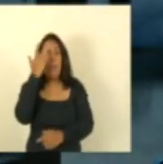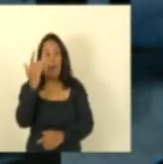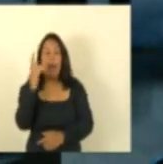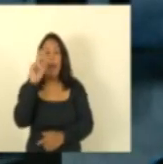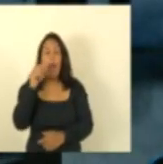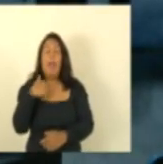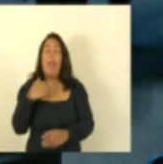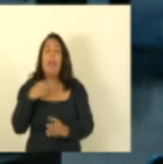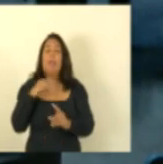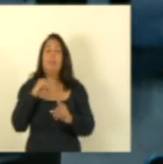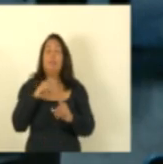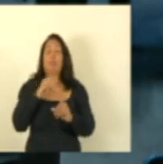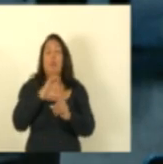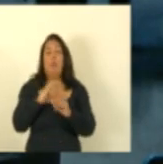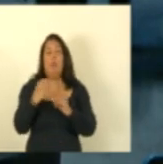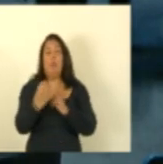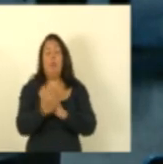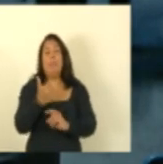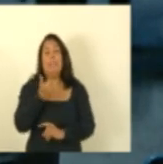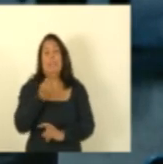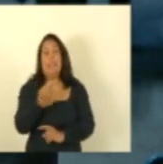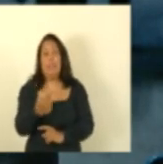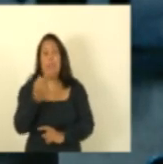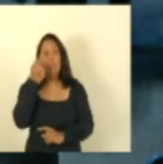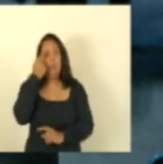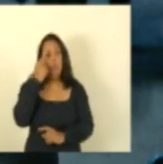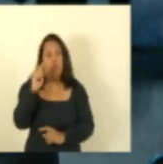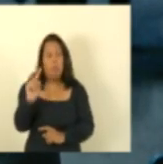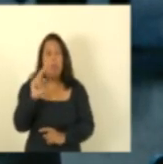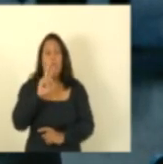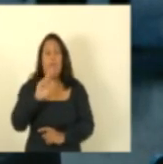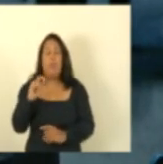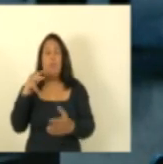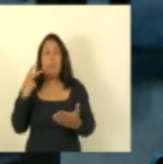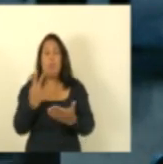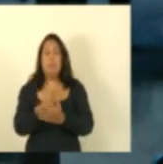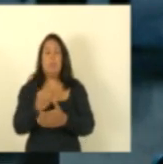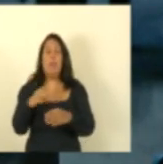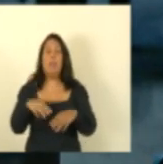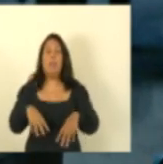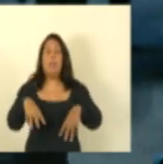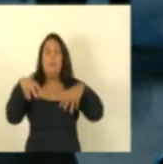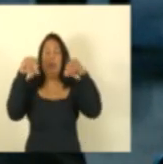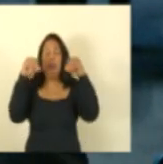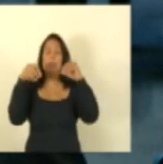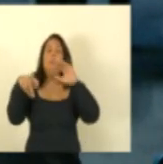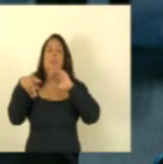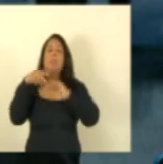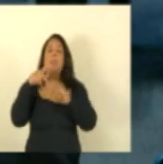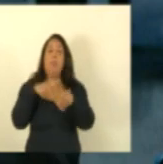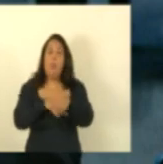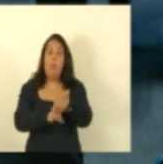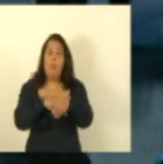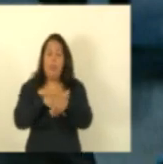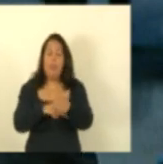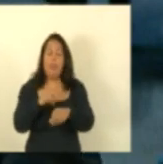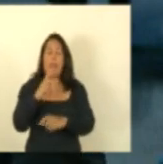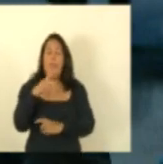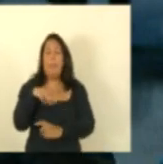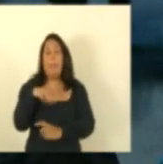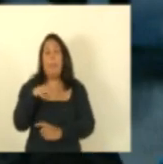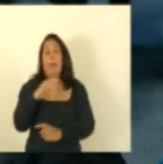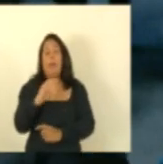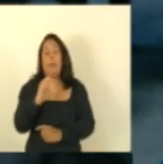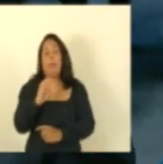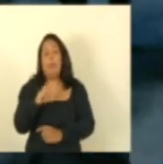sétimo dia do falecimento do Jaime e vai acontecer na matriz Nossa Senhora da Conceição, lá em Guarapari, às 19 horas.